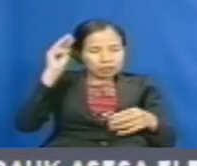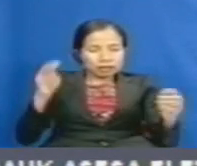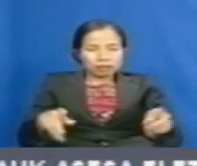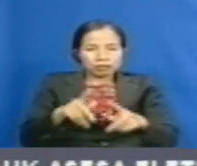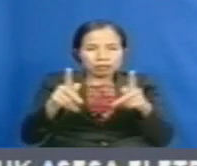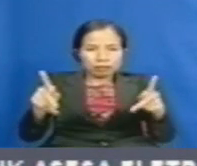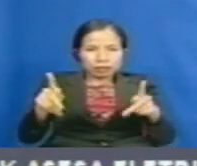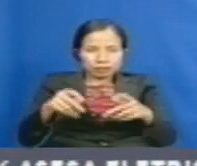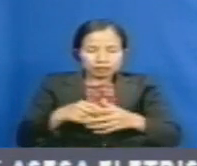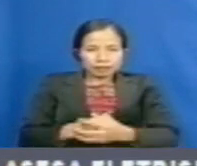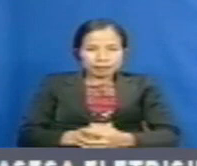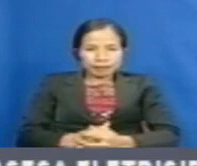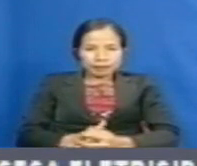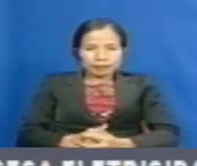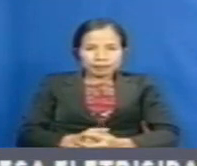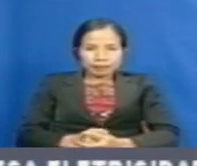Público.